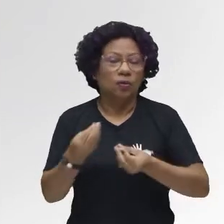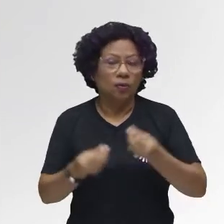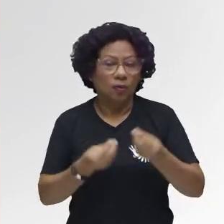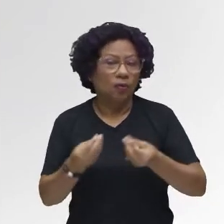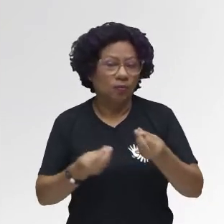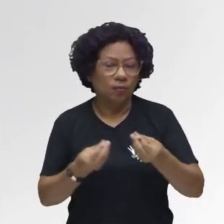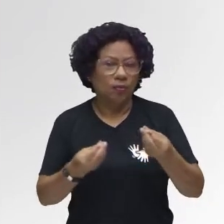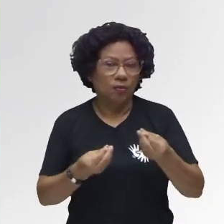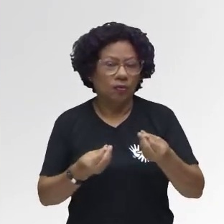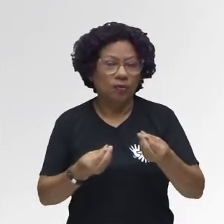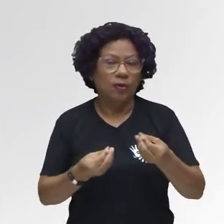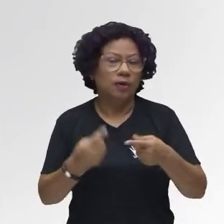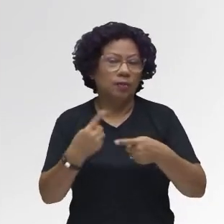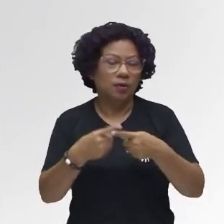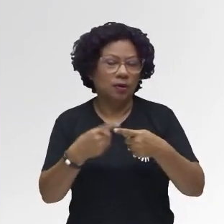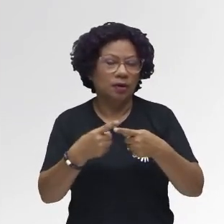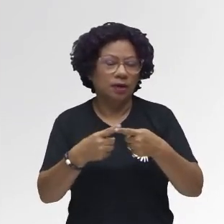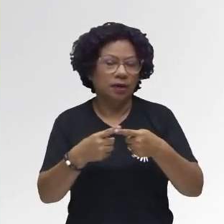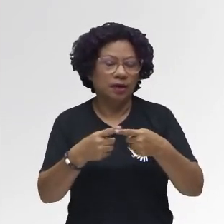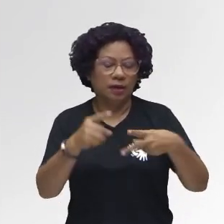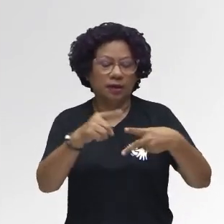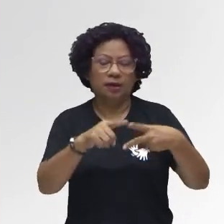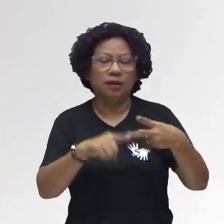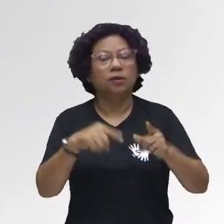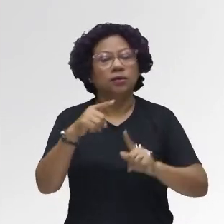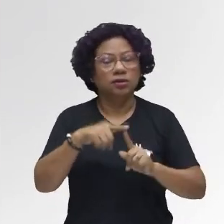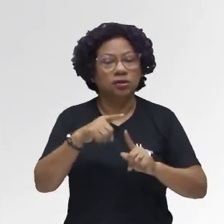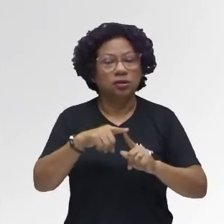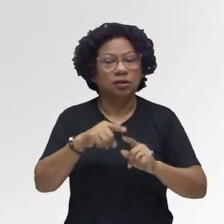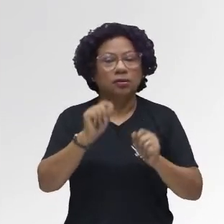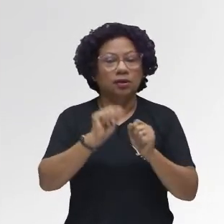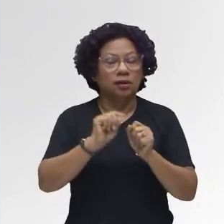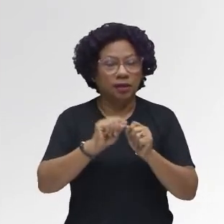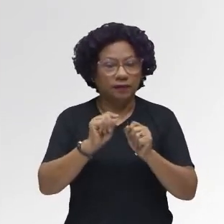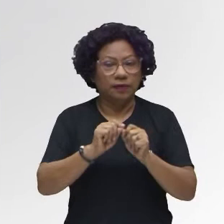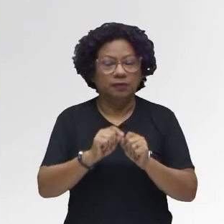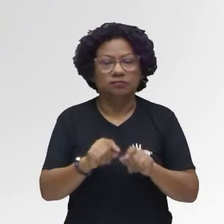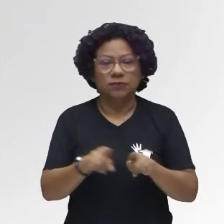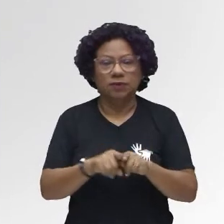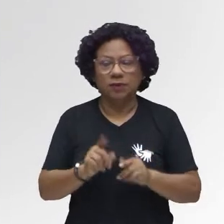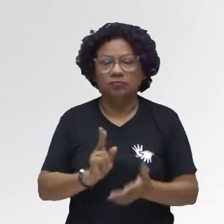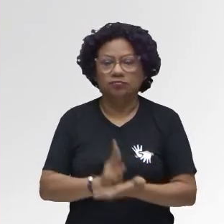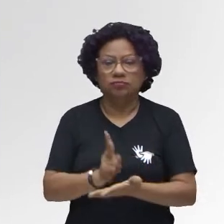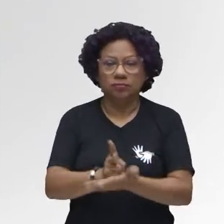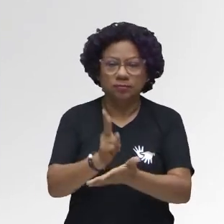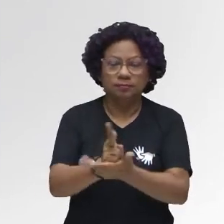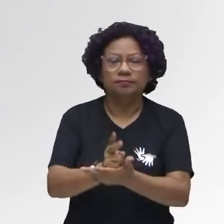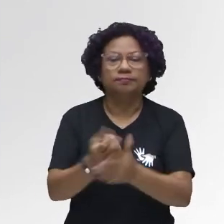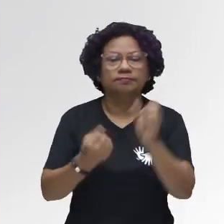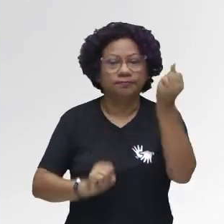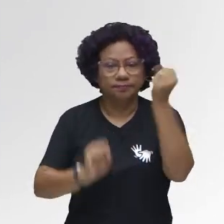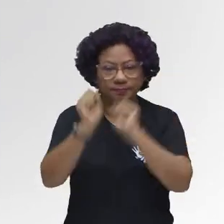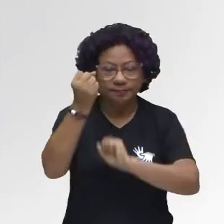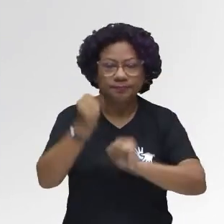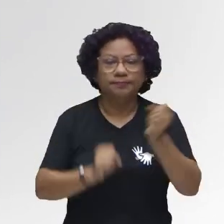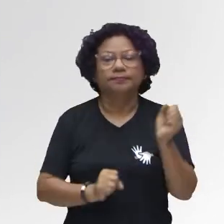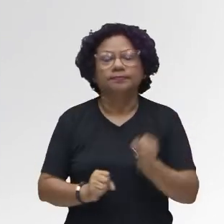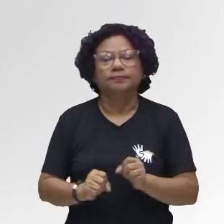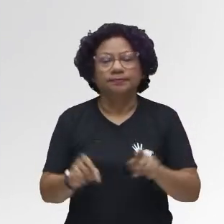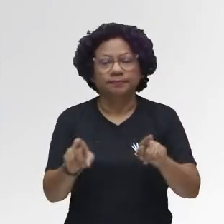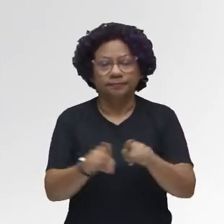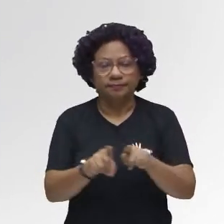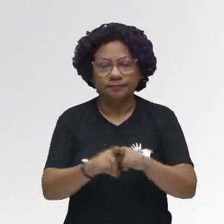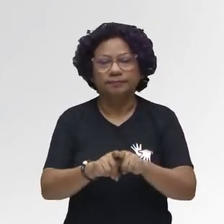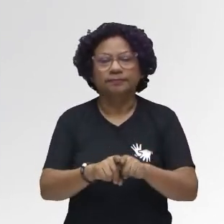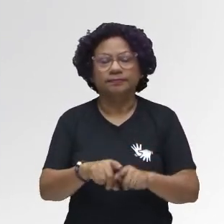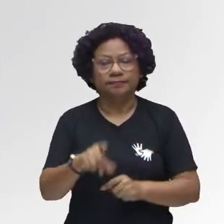são divididas. Ainda falando sobre a indústria, a gente precisa entender que a atividade industrial ela vai fornecer os